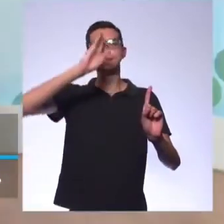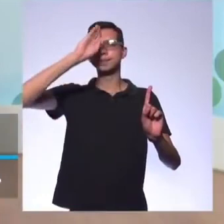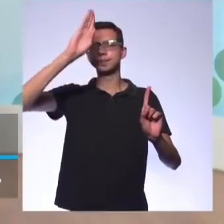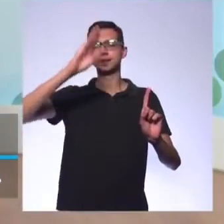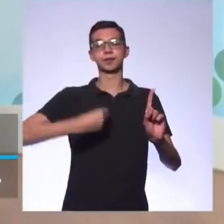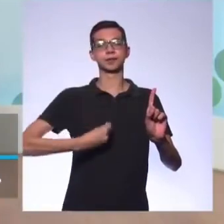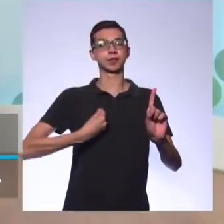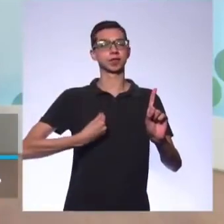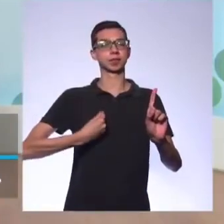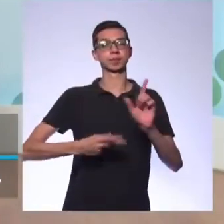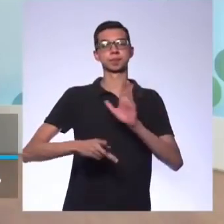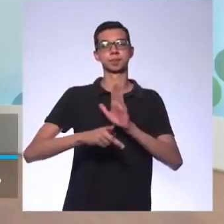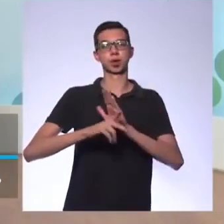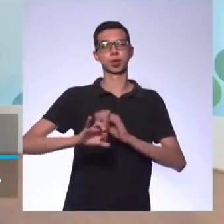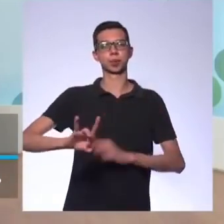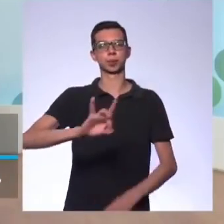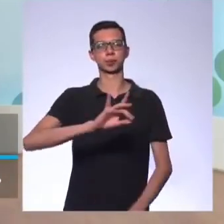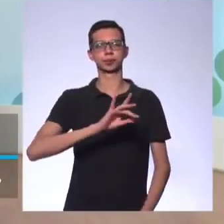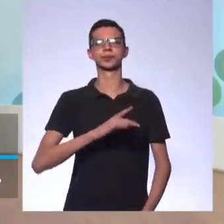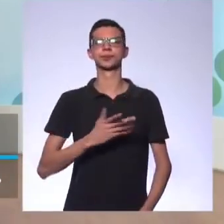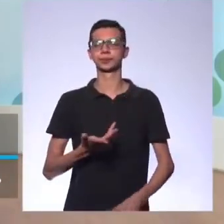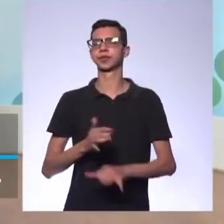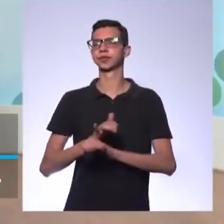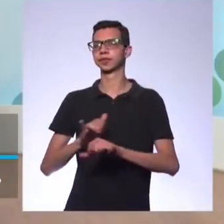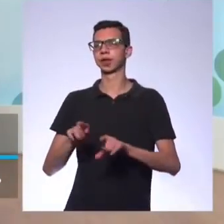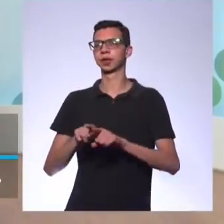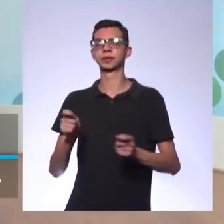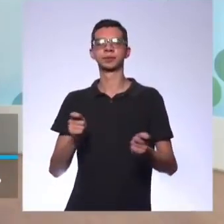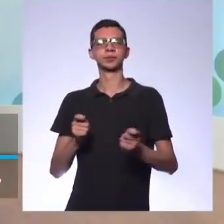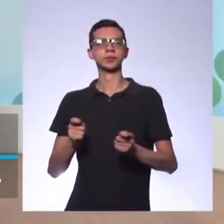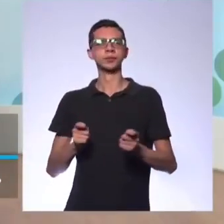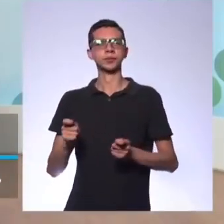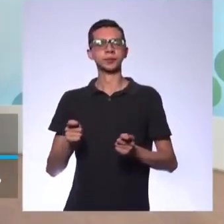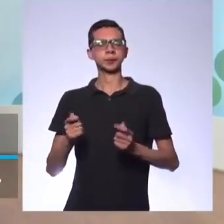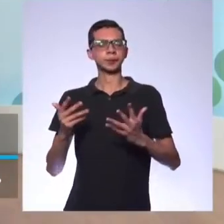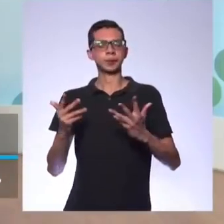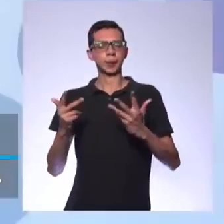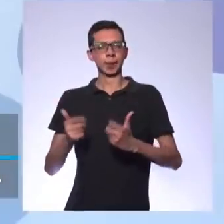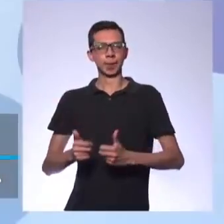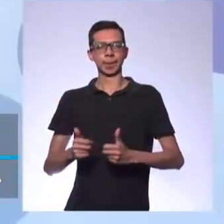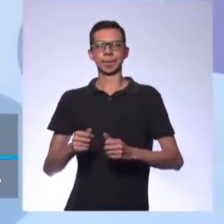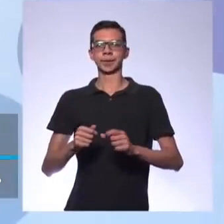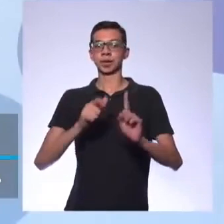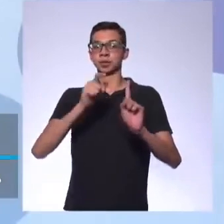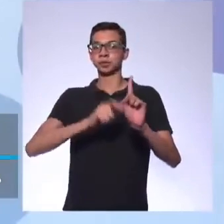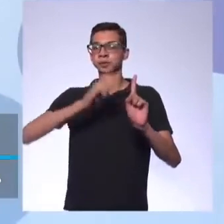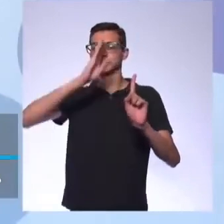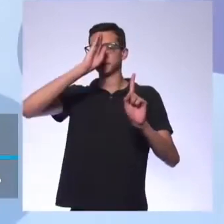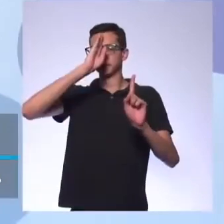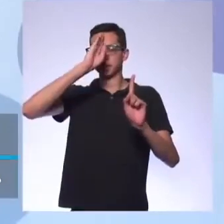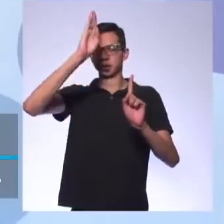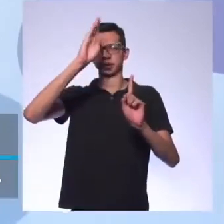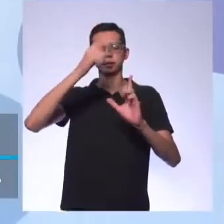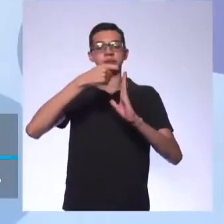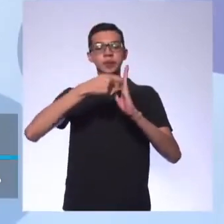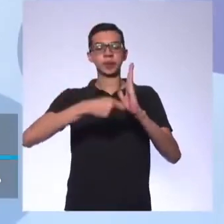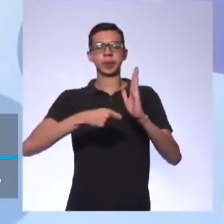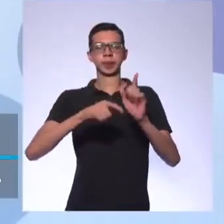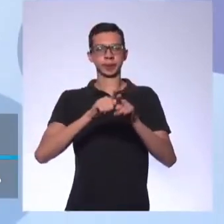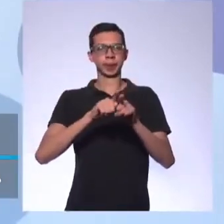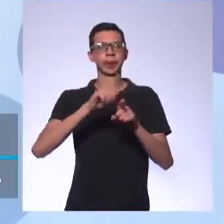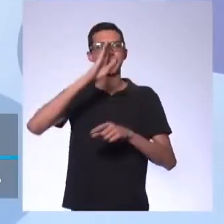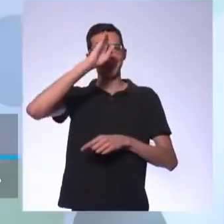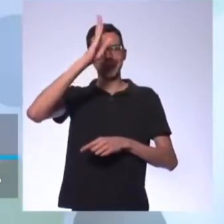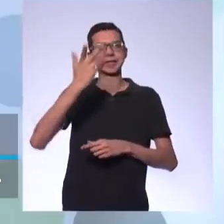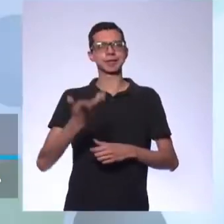né? Aí fala, né? Dominar, ser protagonista, ser o centro, ser o principal do texto. Para essa resposta,